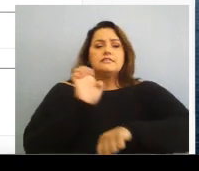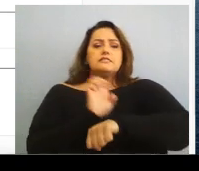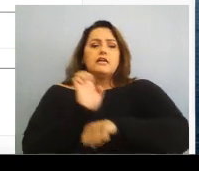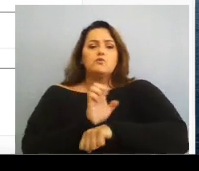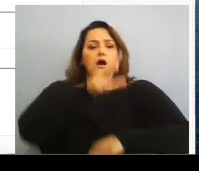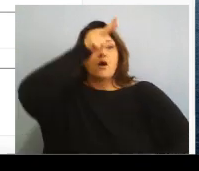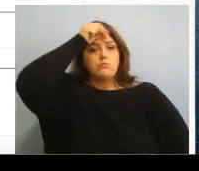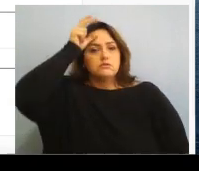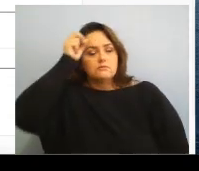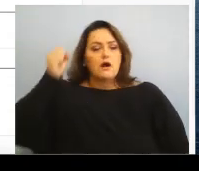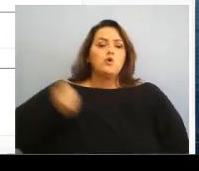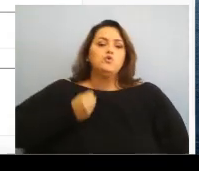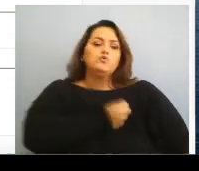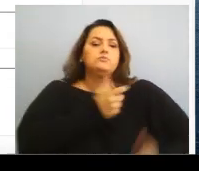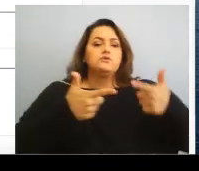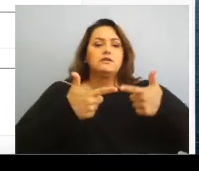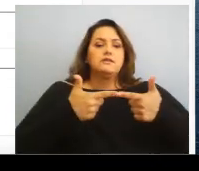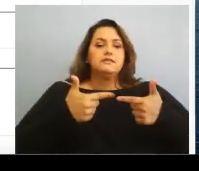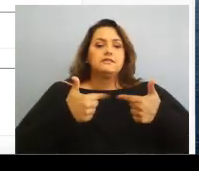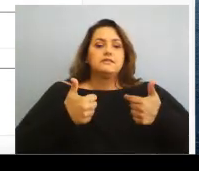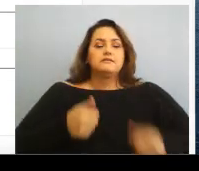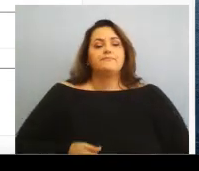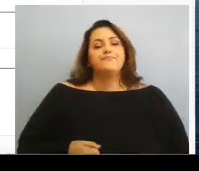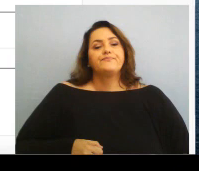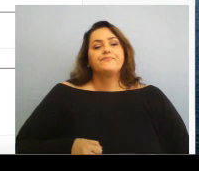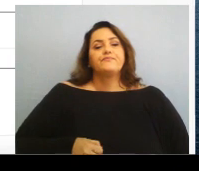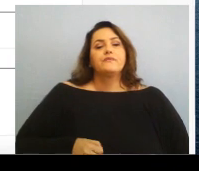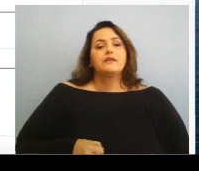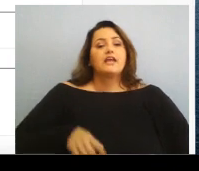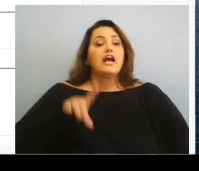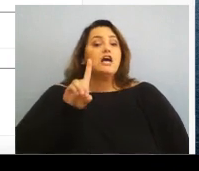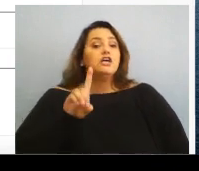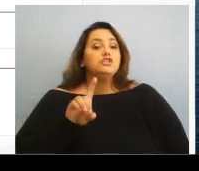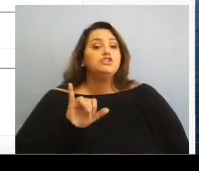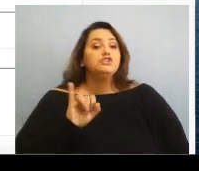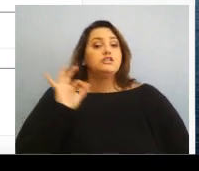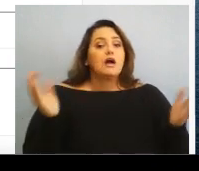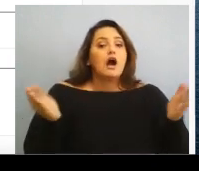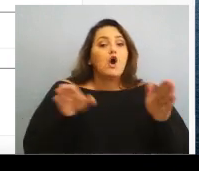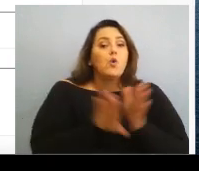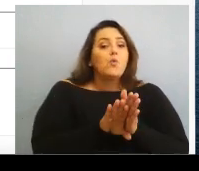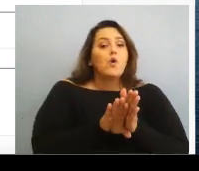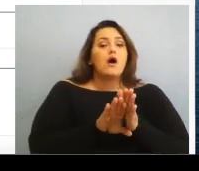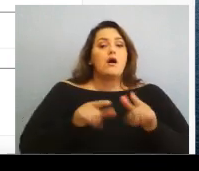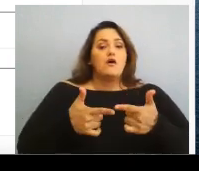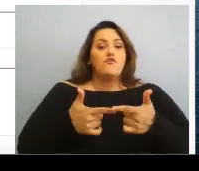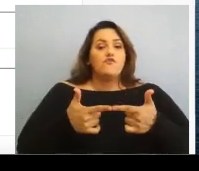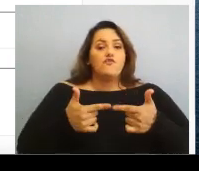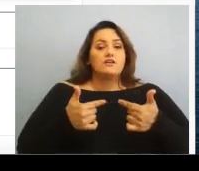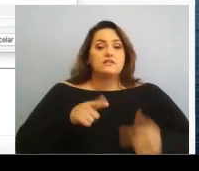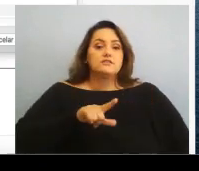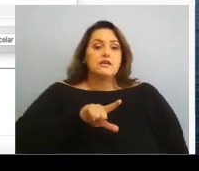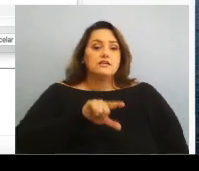municipal, o número da licença, a validade da licença, você vai definir aqui, e você